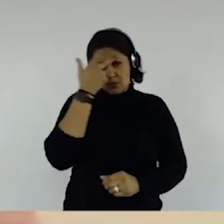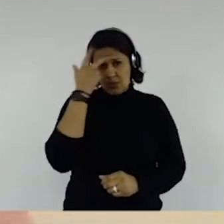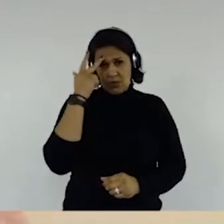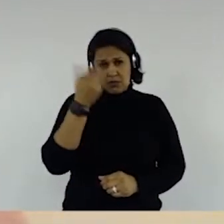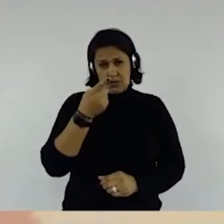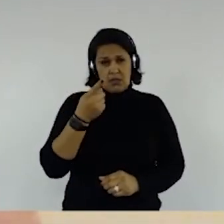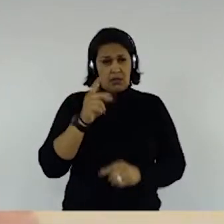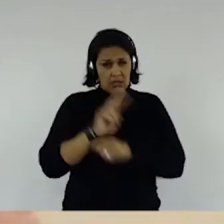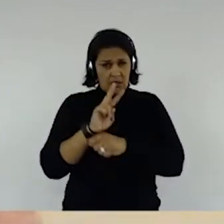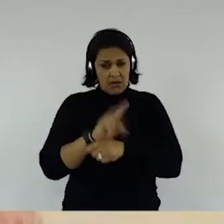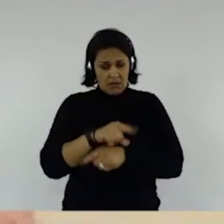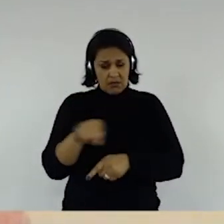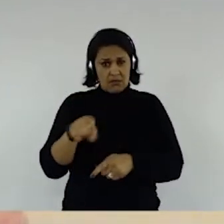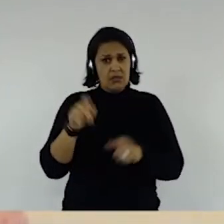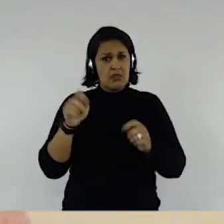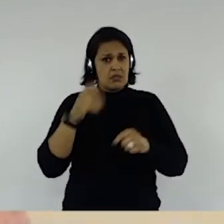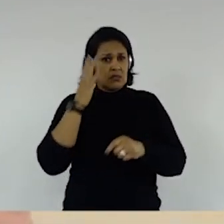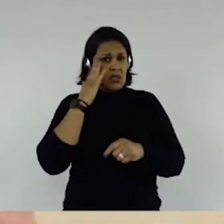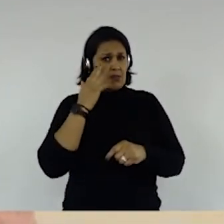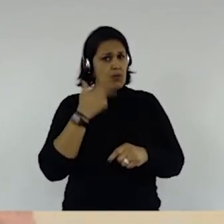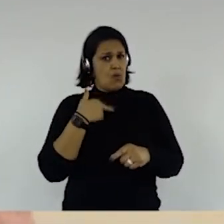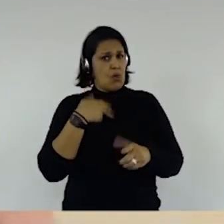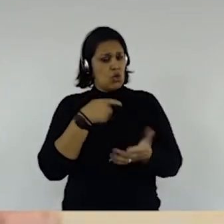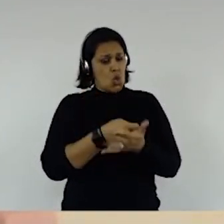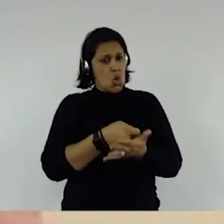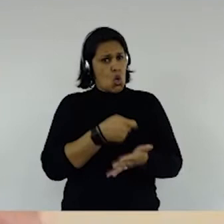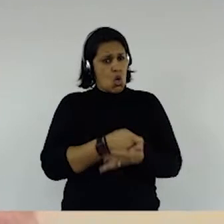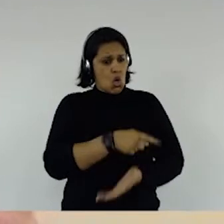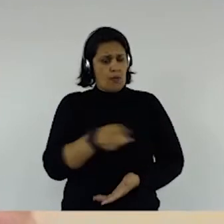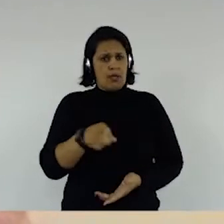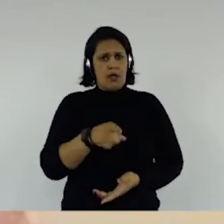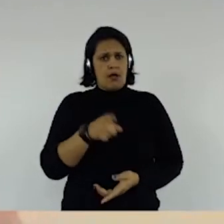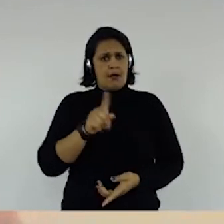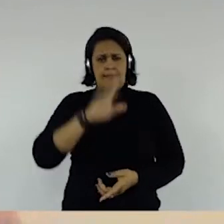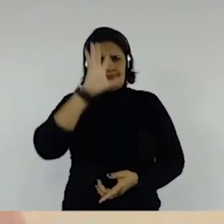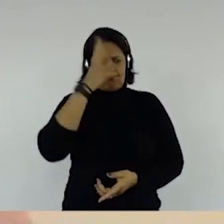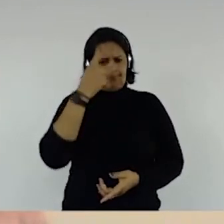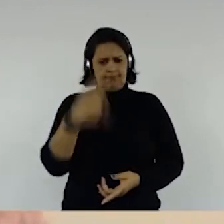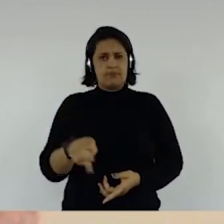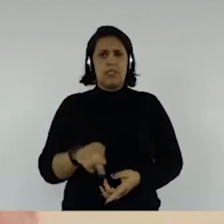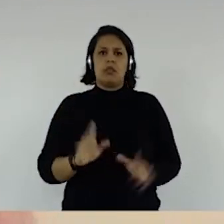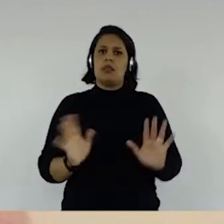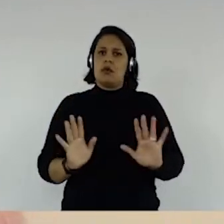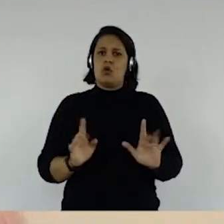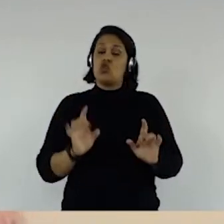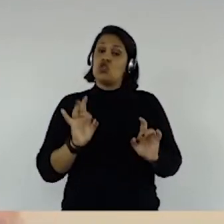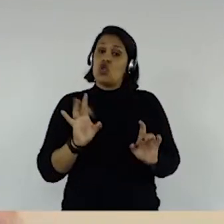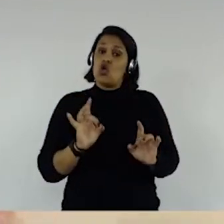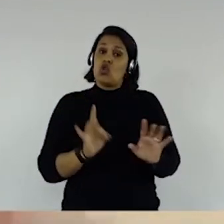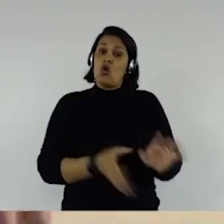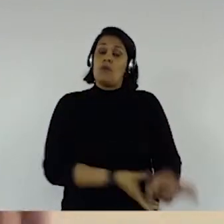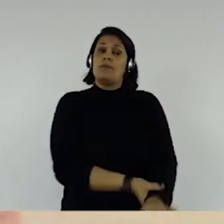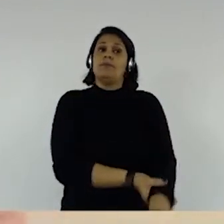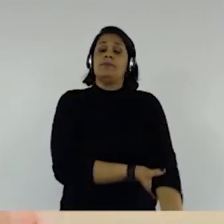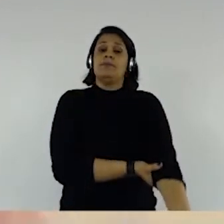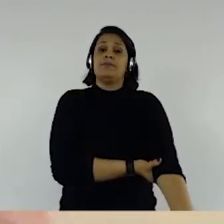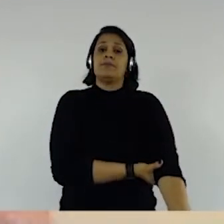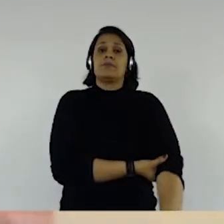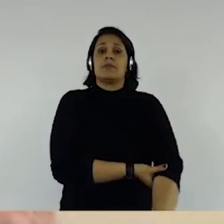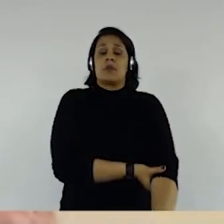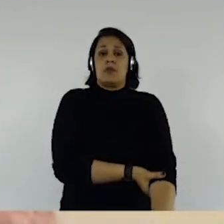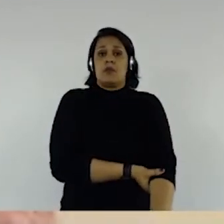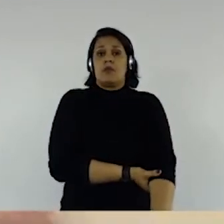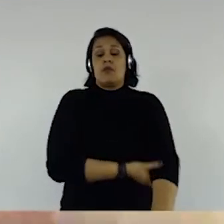pode simplesmente obrigar uma parte a chegar a um acordo final. O máximo que se poderia é tentar obrigar